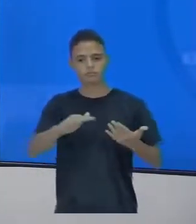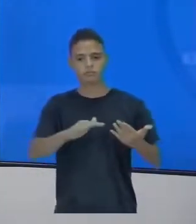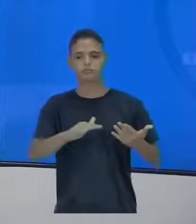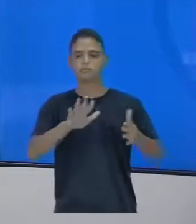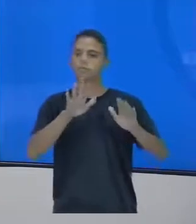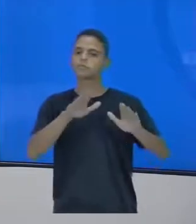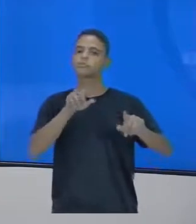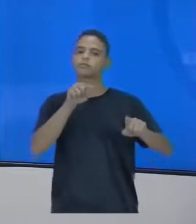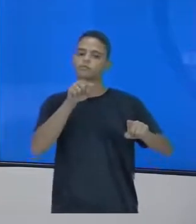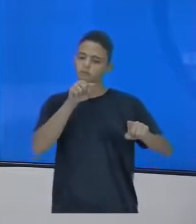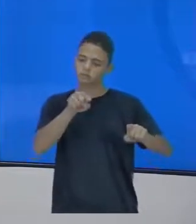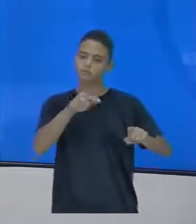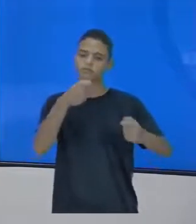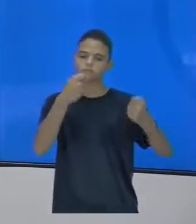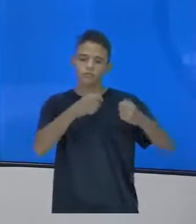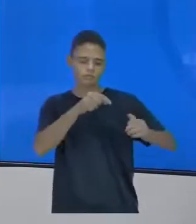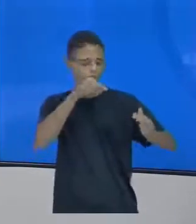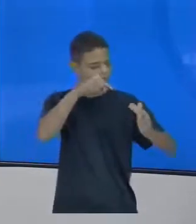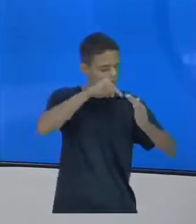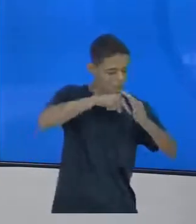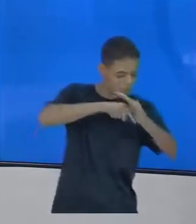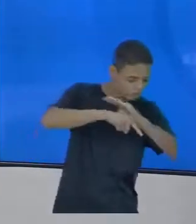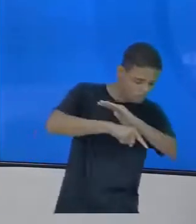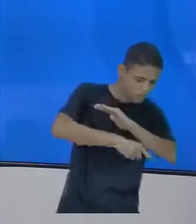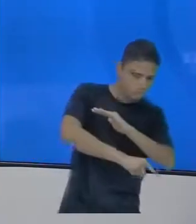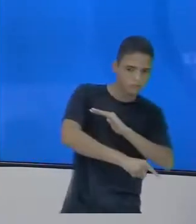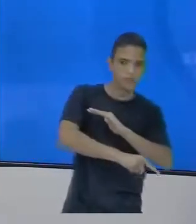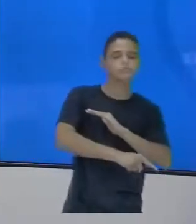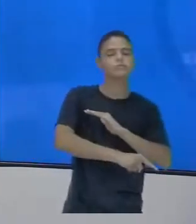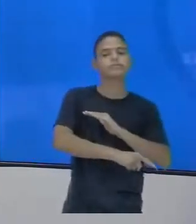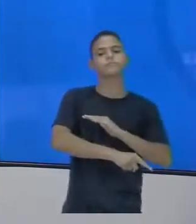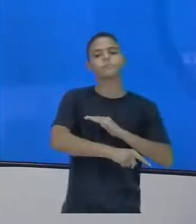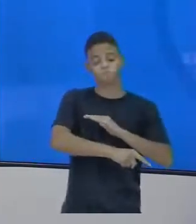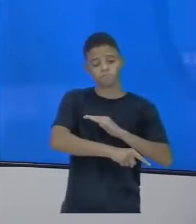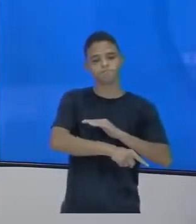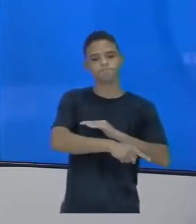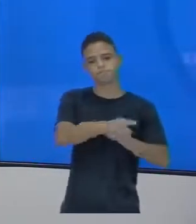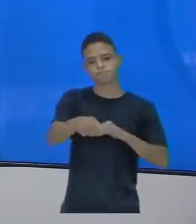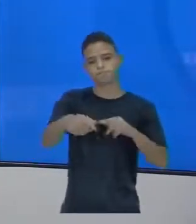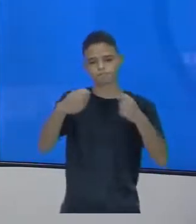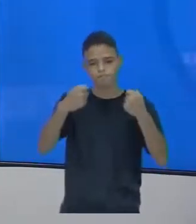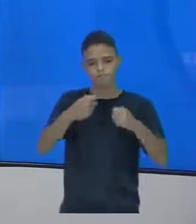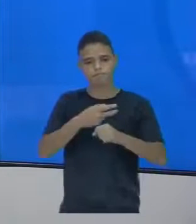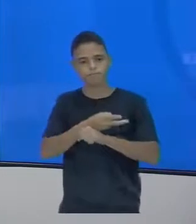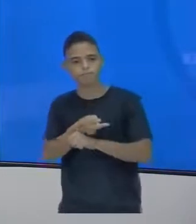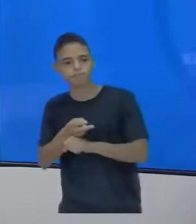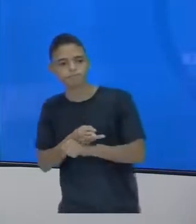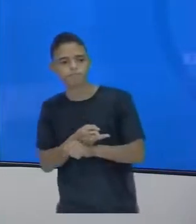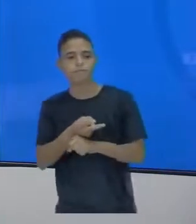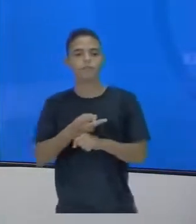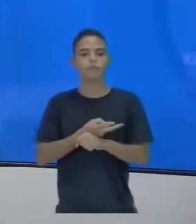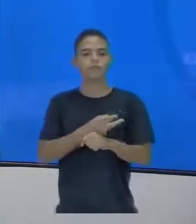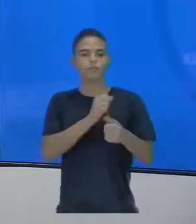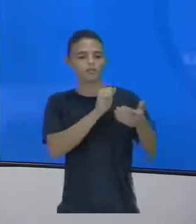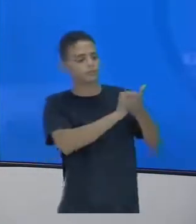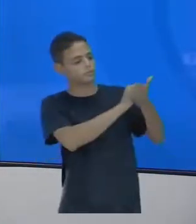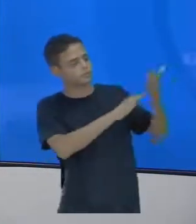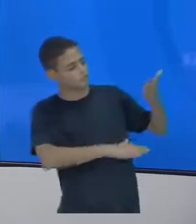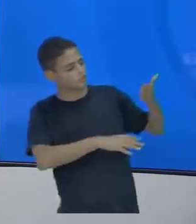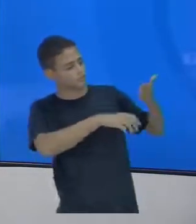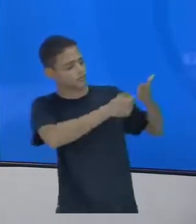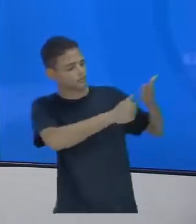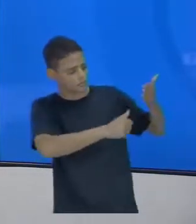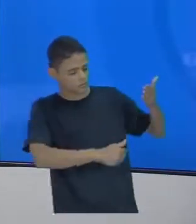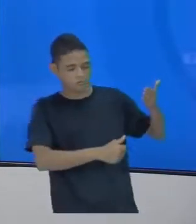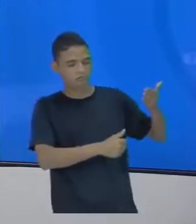quer estudar de maneira mais direcionada, você sim deve procurar saber como é que é a prova, que tipo de questão cai